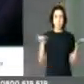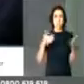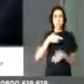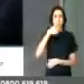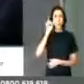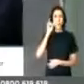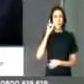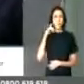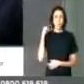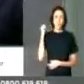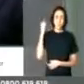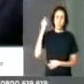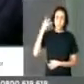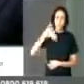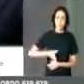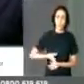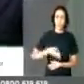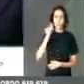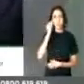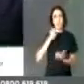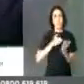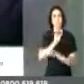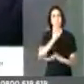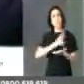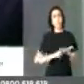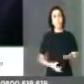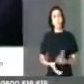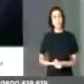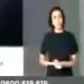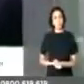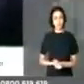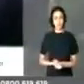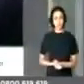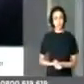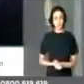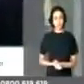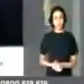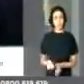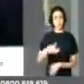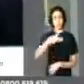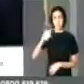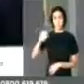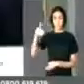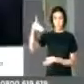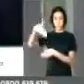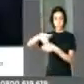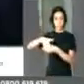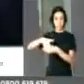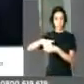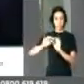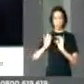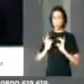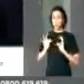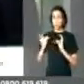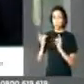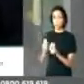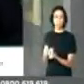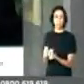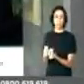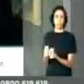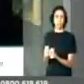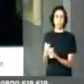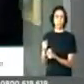aprovar um relatório, senhor presidente. Um relatório por 30 votos, por unanimidade, fruto de um